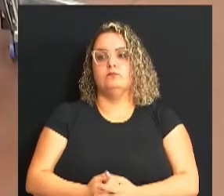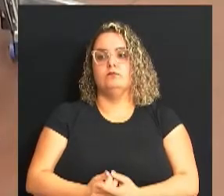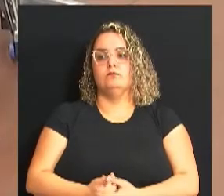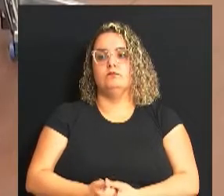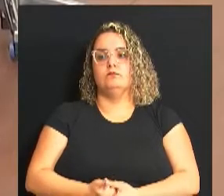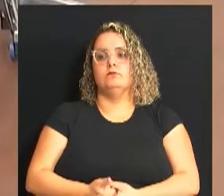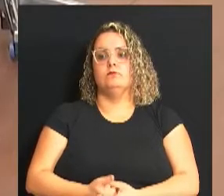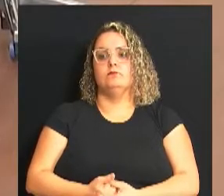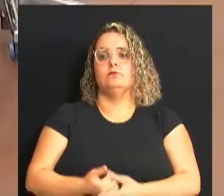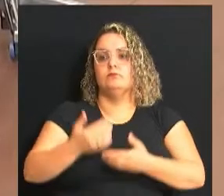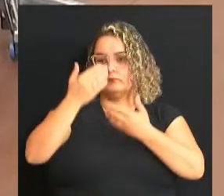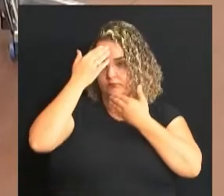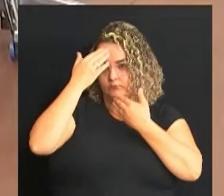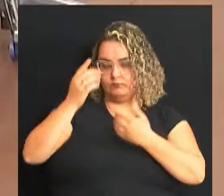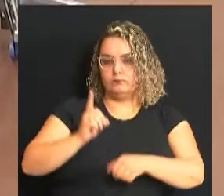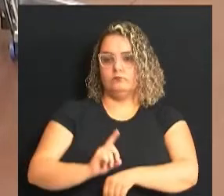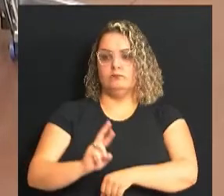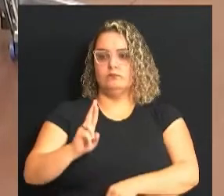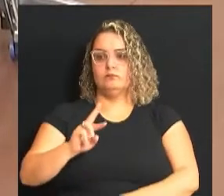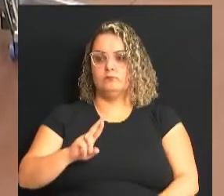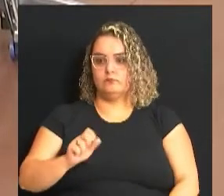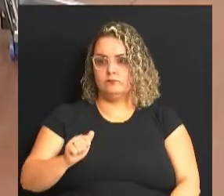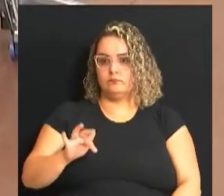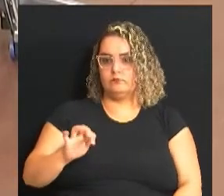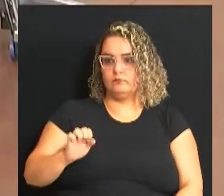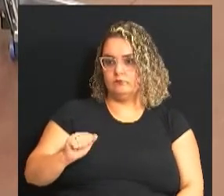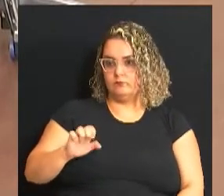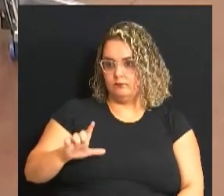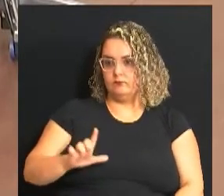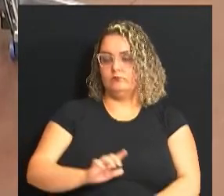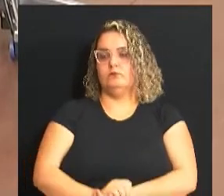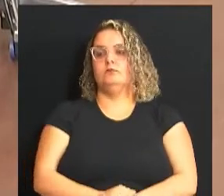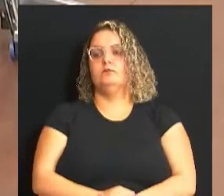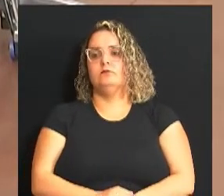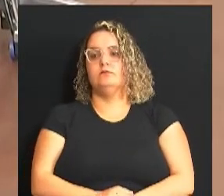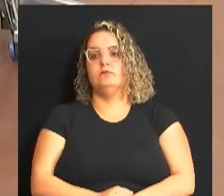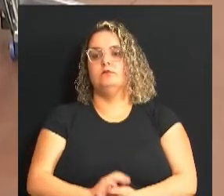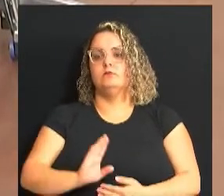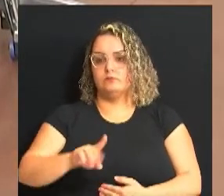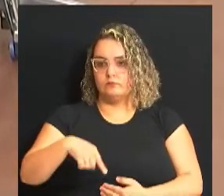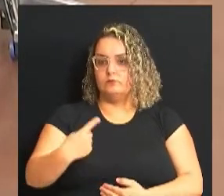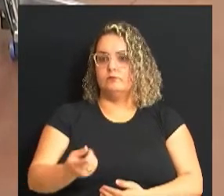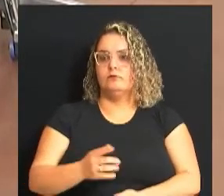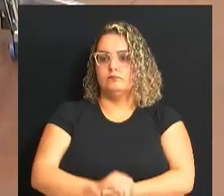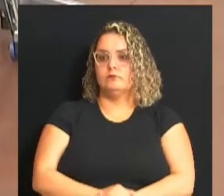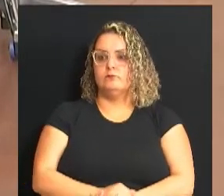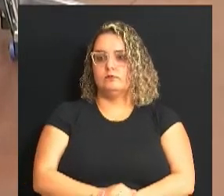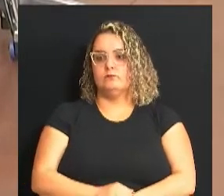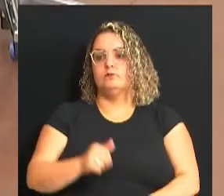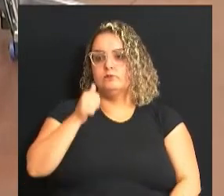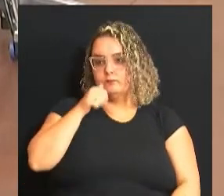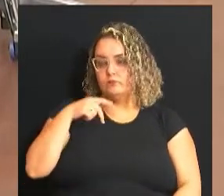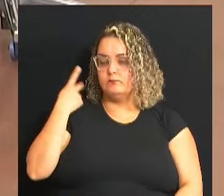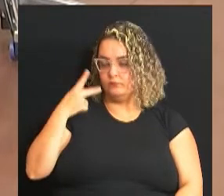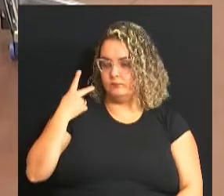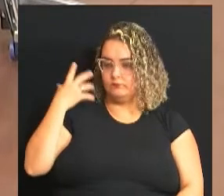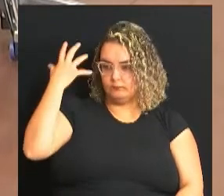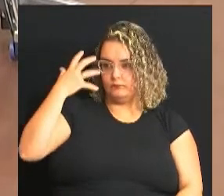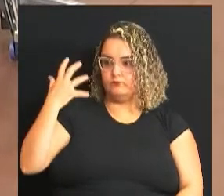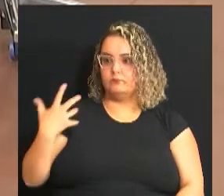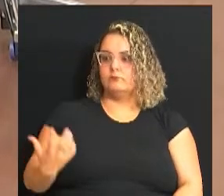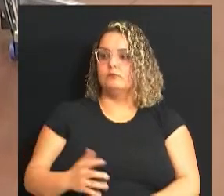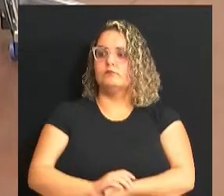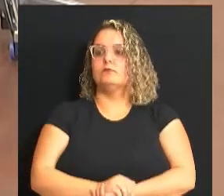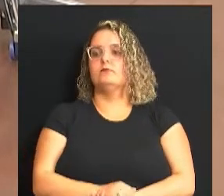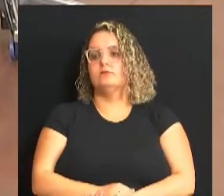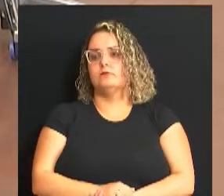Muito obrigado, doutor Rafael. Na sequência, eu gostaria de passar a palavra à vereadora Guida Calisto.